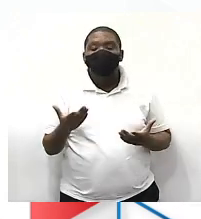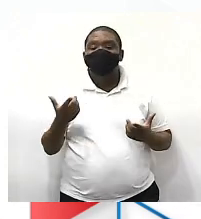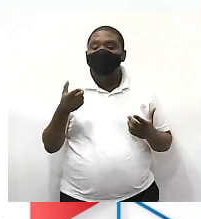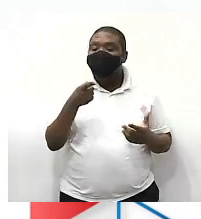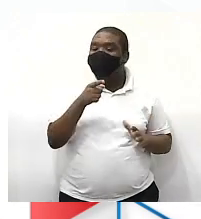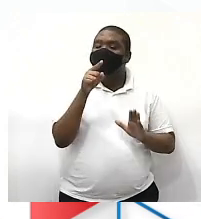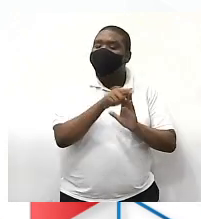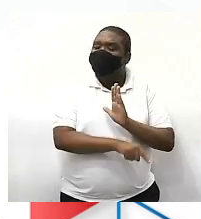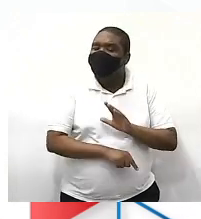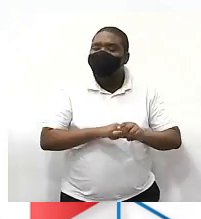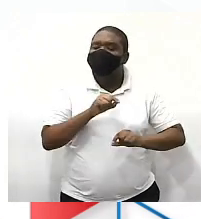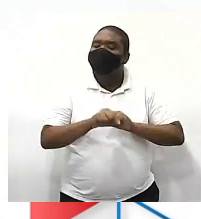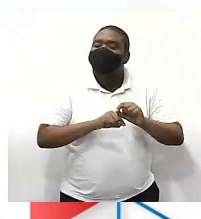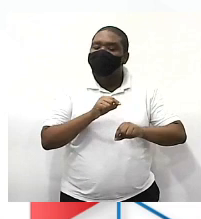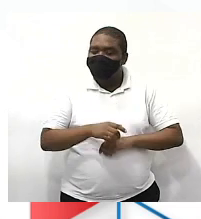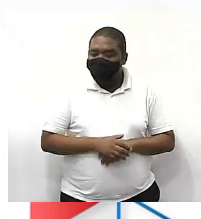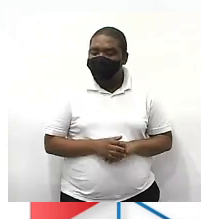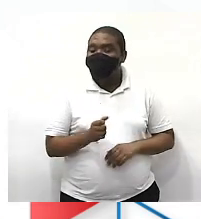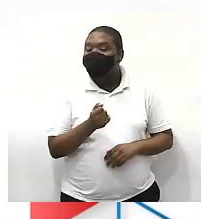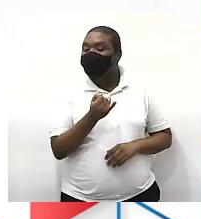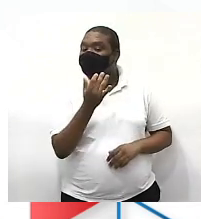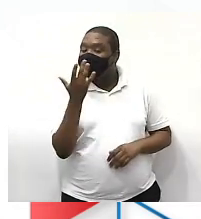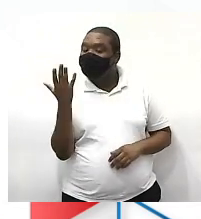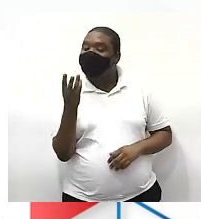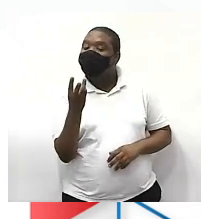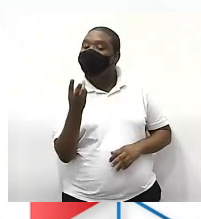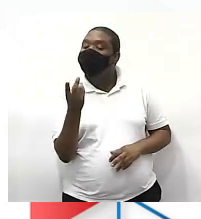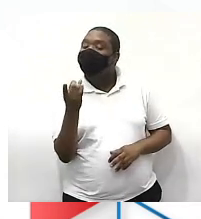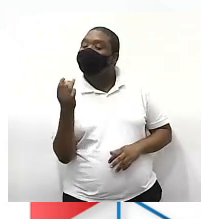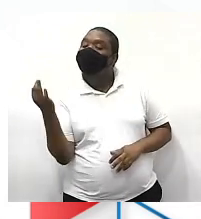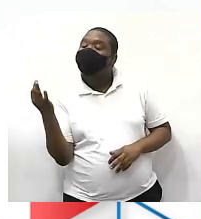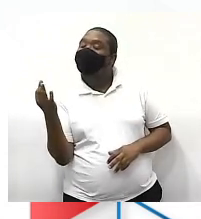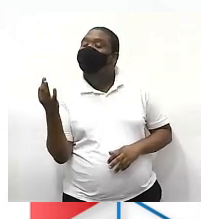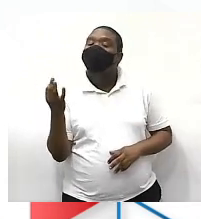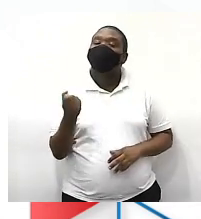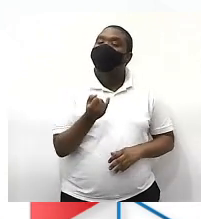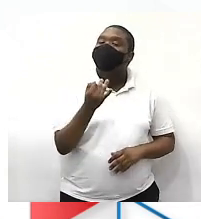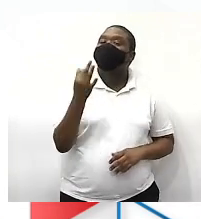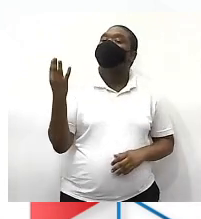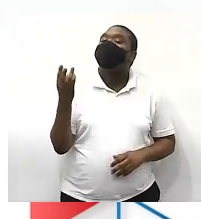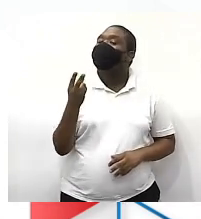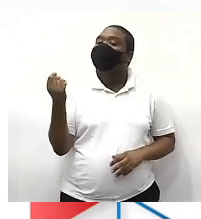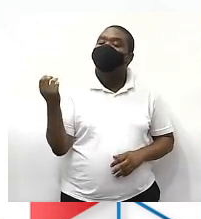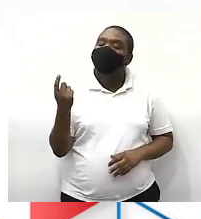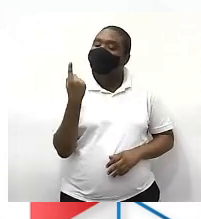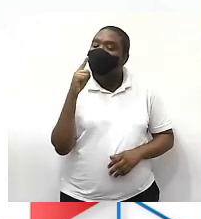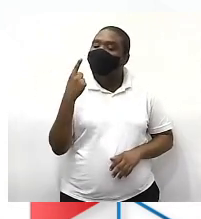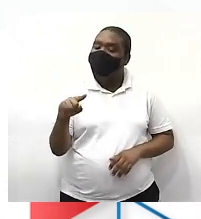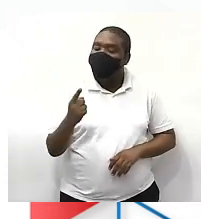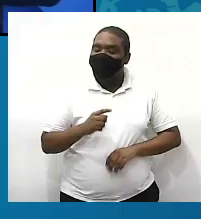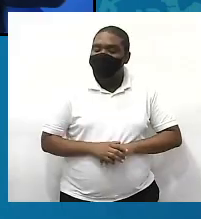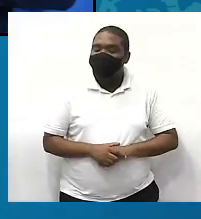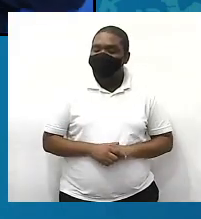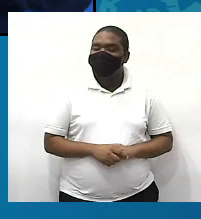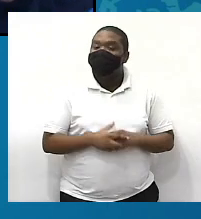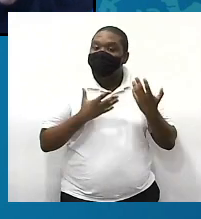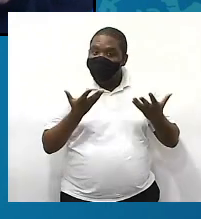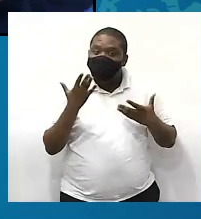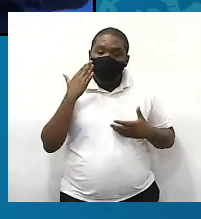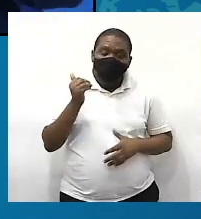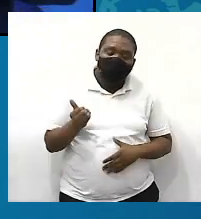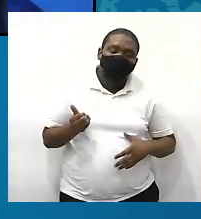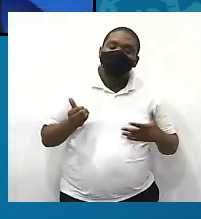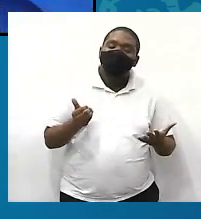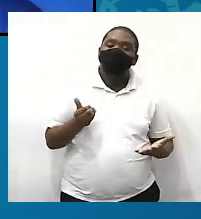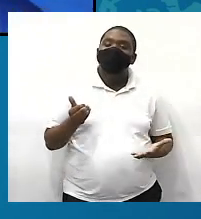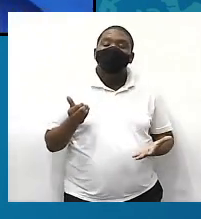questão pergunta para a gente? Quantas moedas de R$1 ela contou? Ou seja, agora ele quer